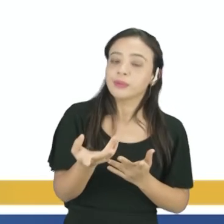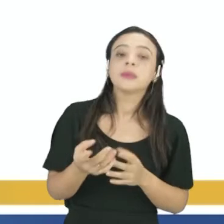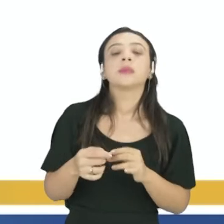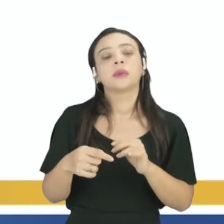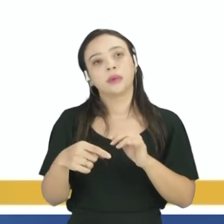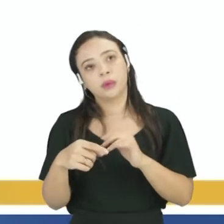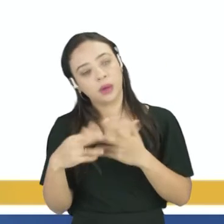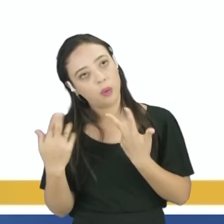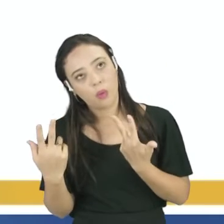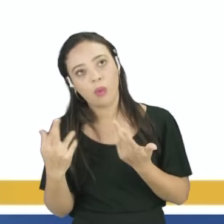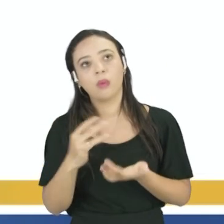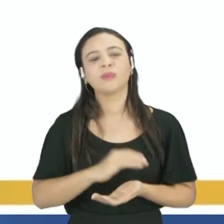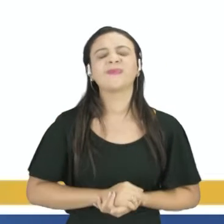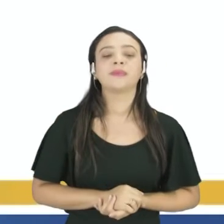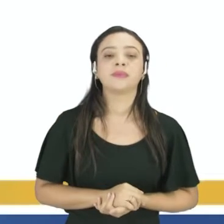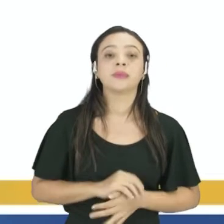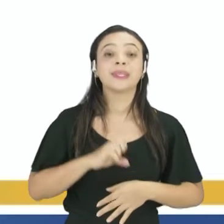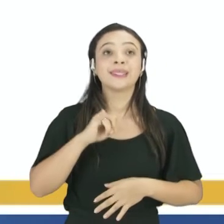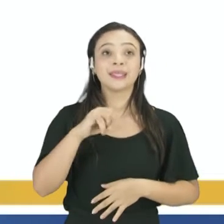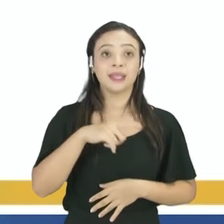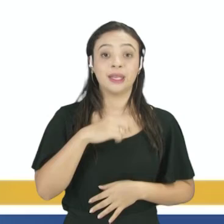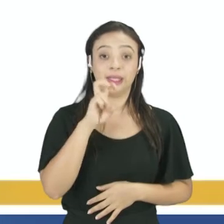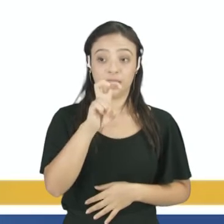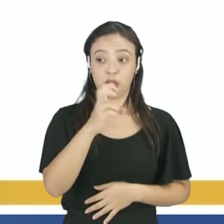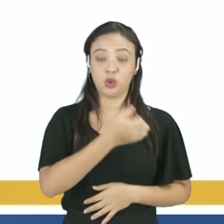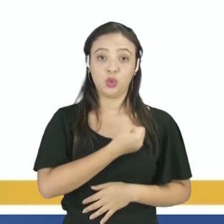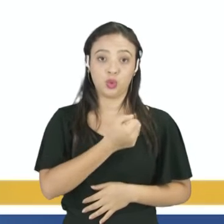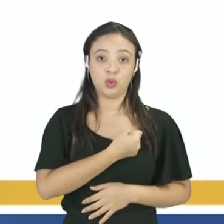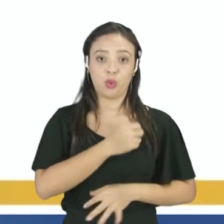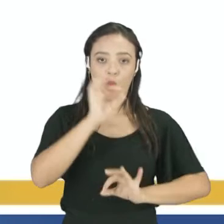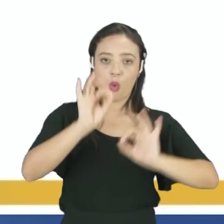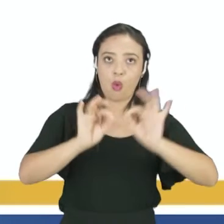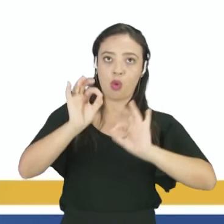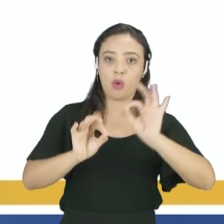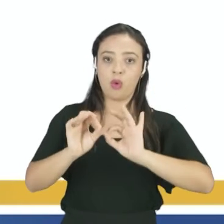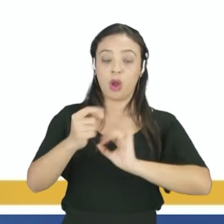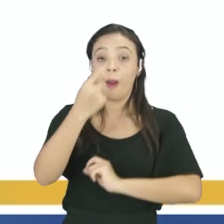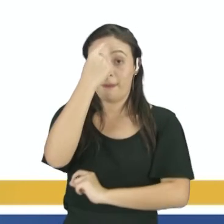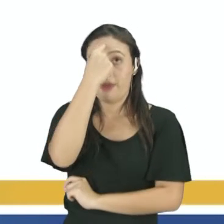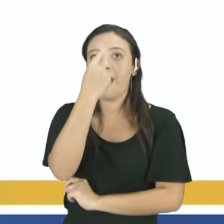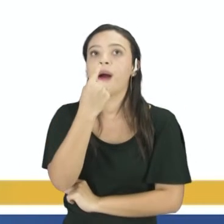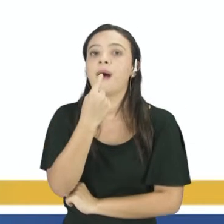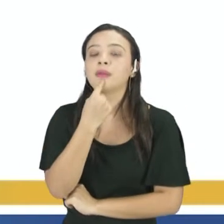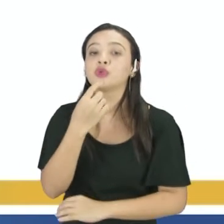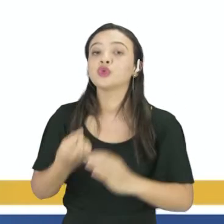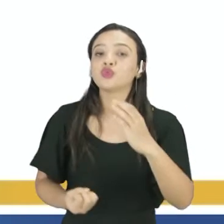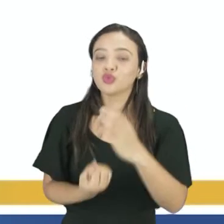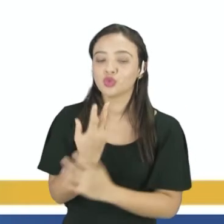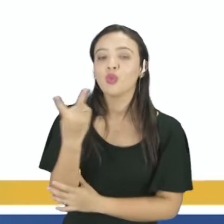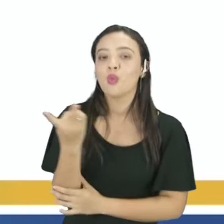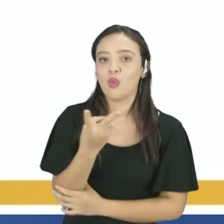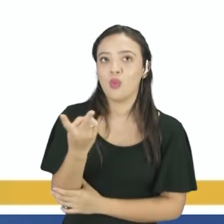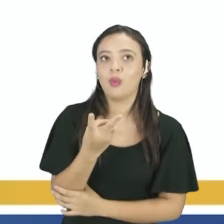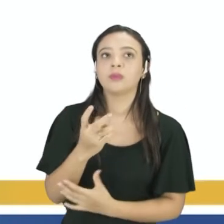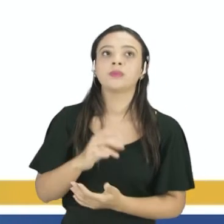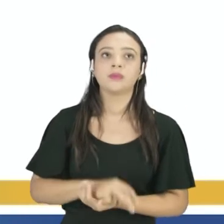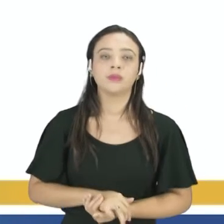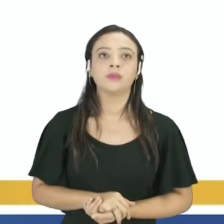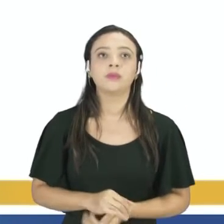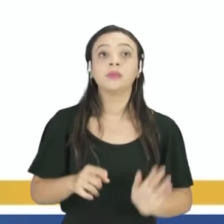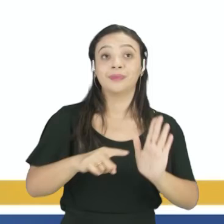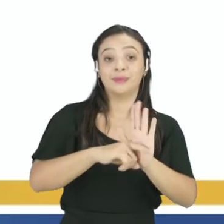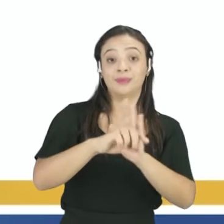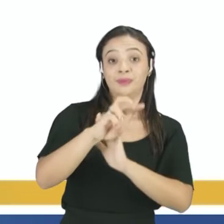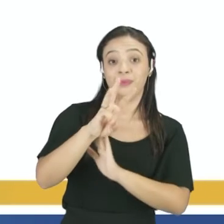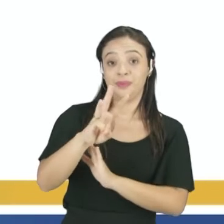mesma ideia. Então aqui eu peguei 5 números, calculei suas imagens e eu formei os pares ordenados. Menos 3 e